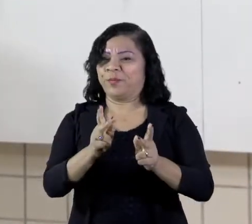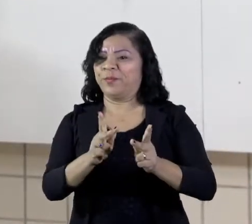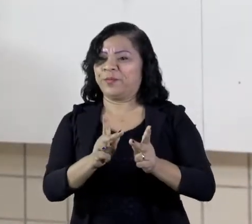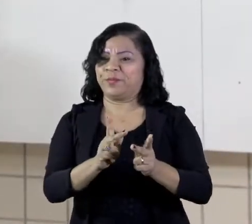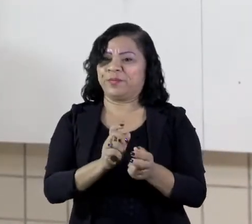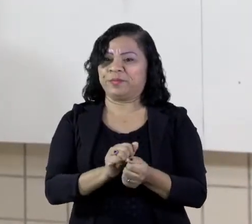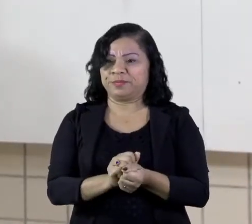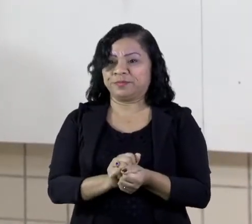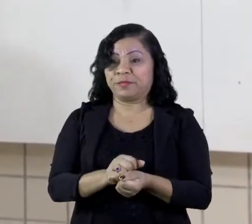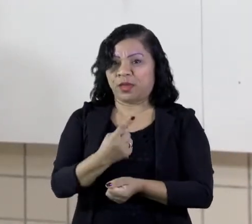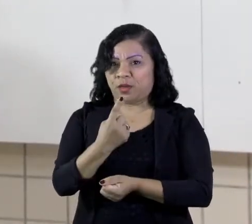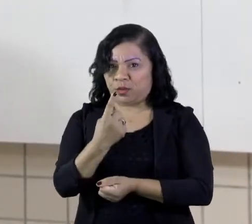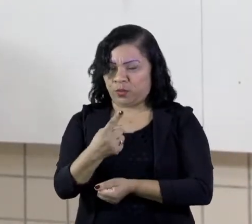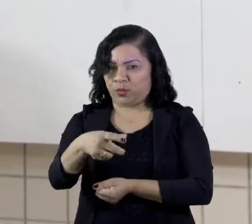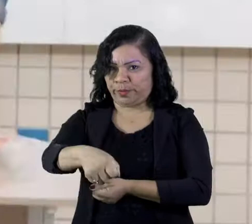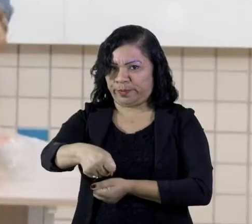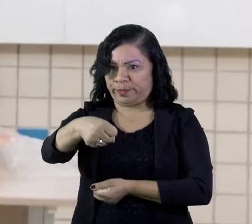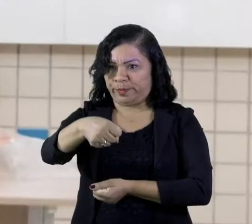um saco,